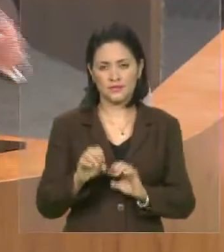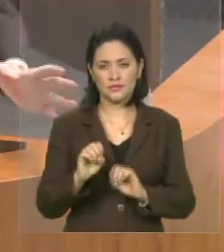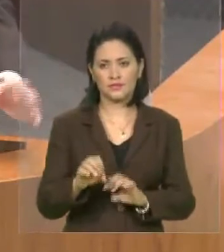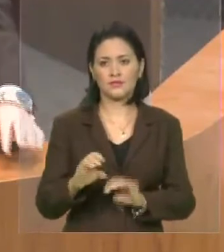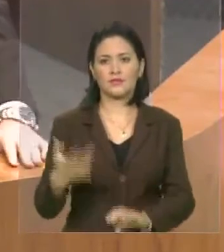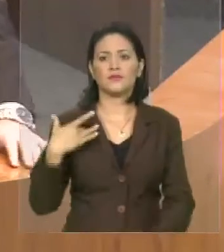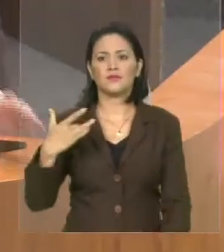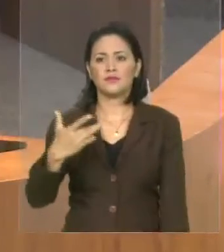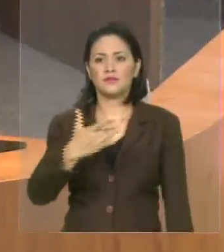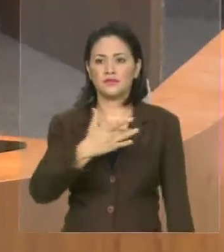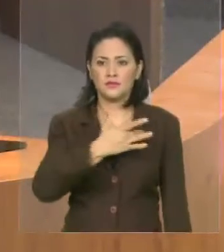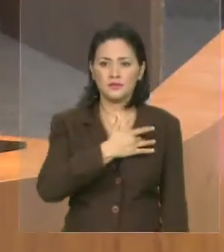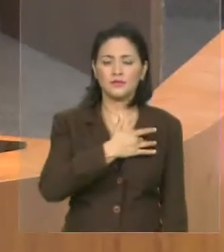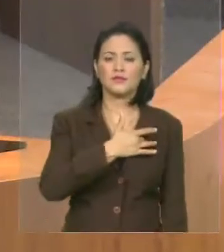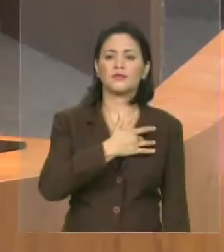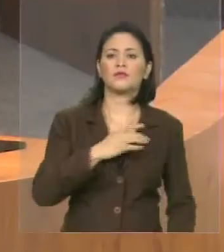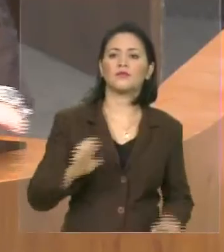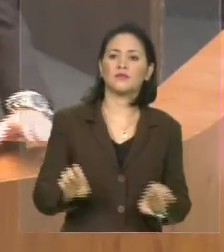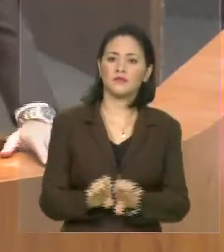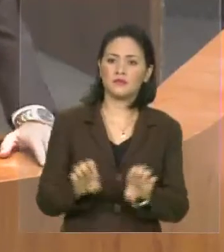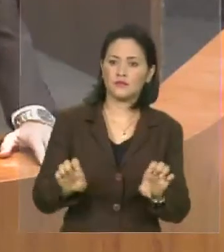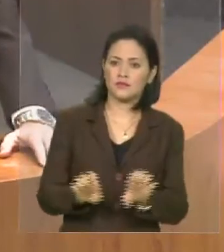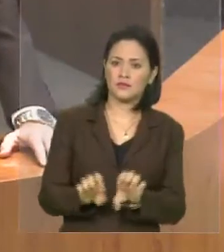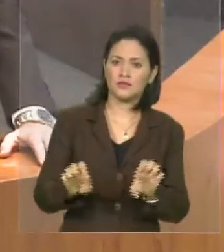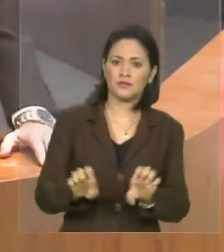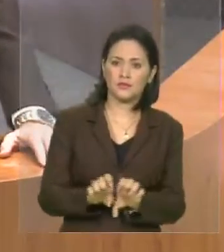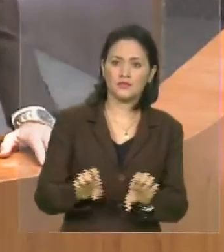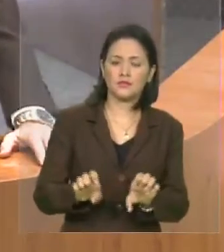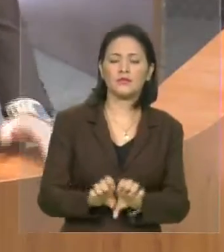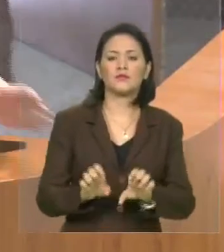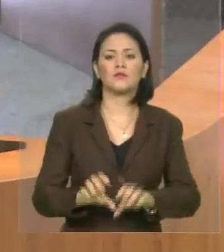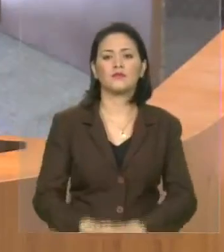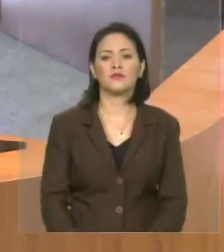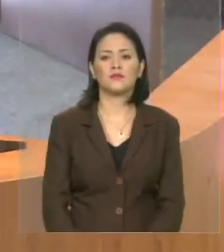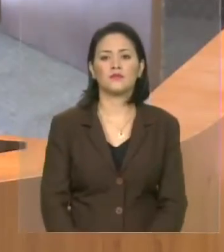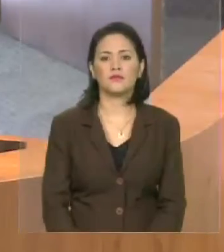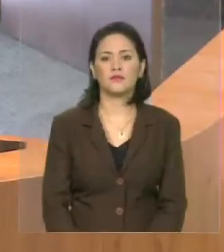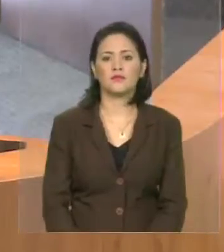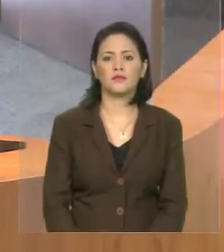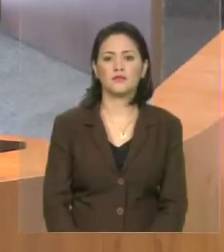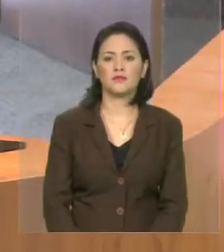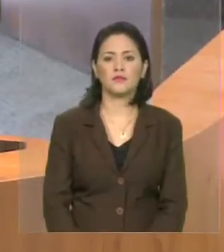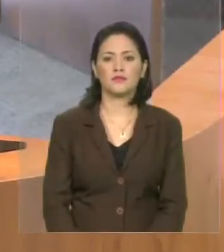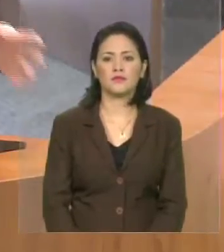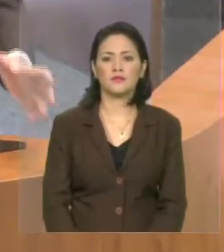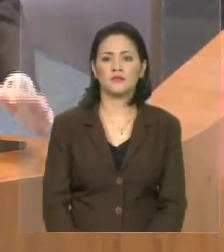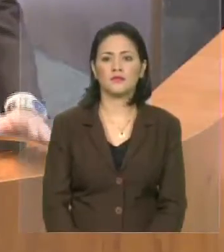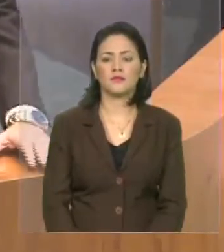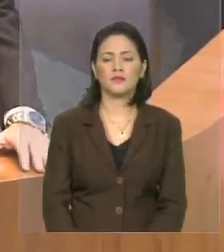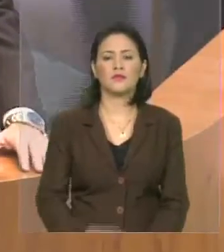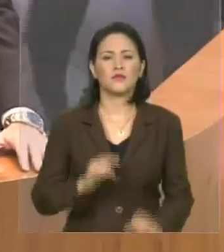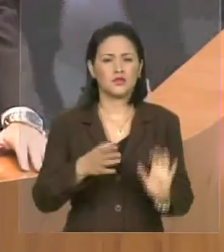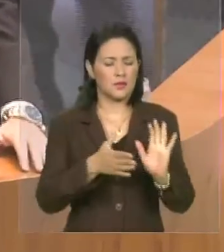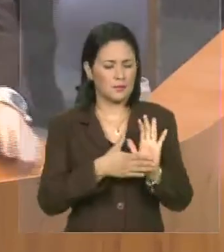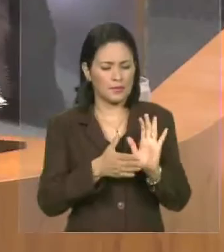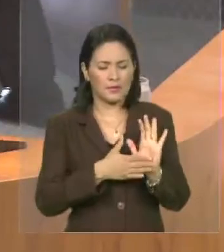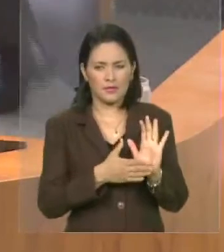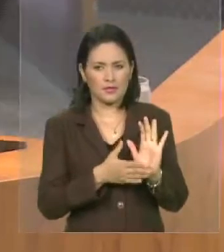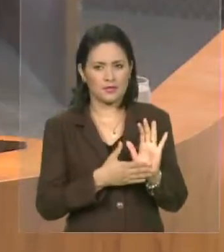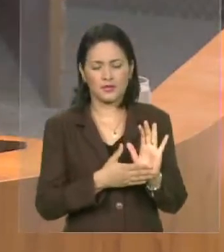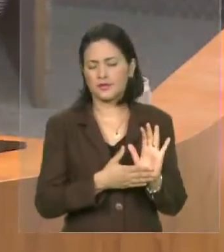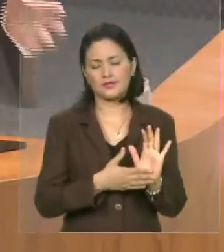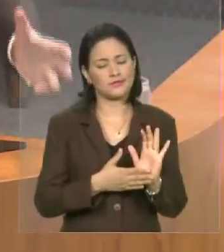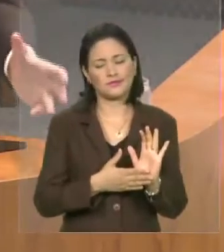da saúde, na área da infraestrutura. Não adianta apenas ver propostas